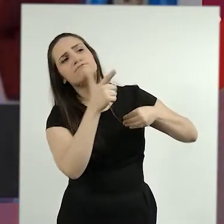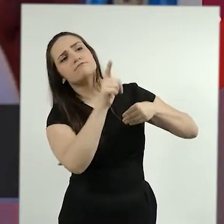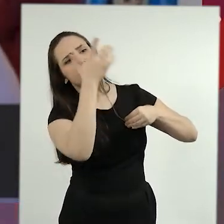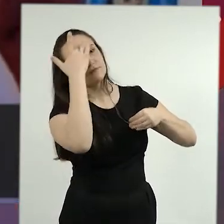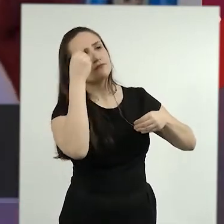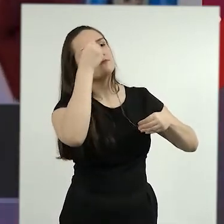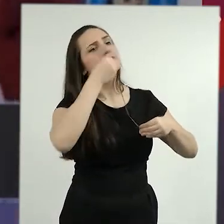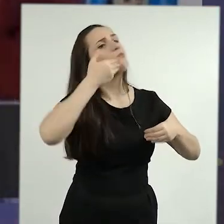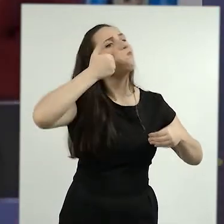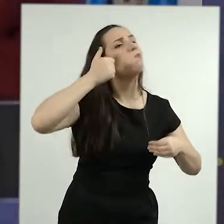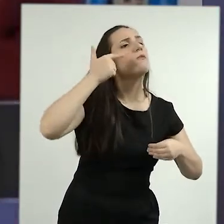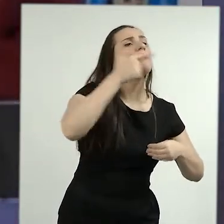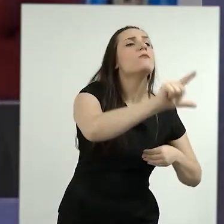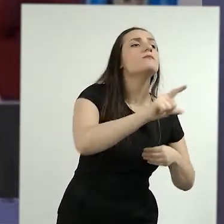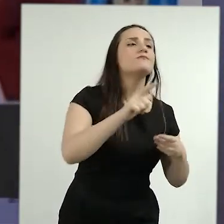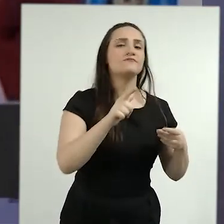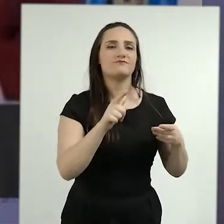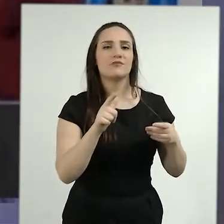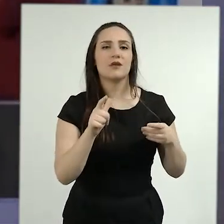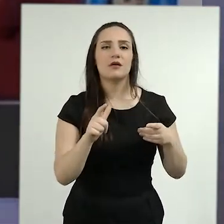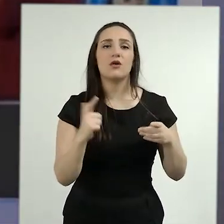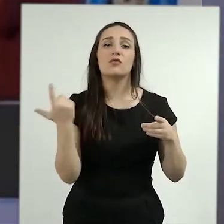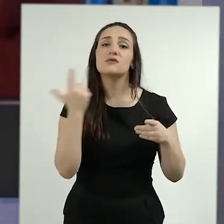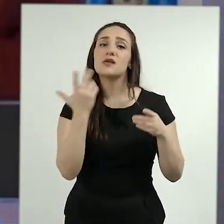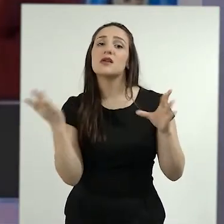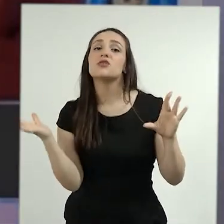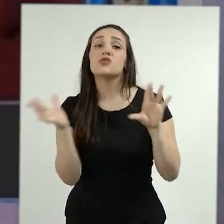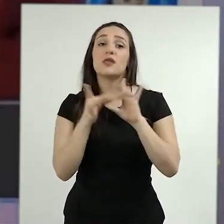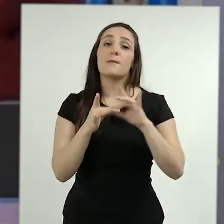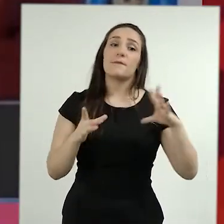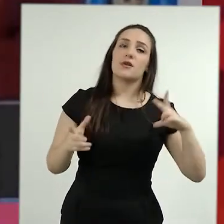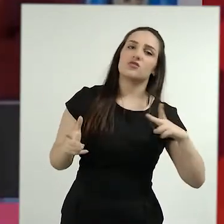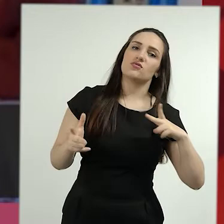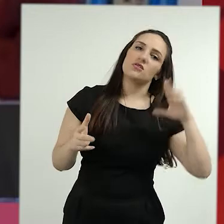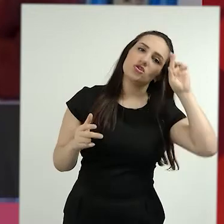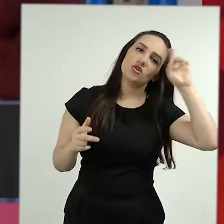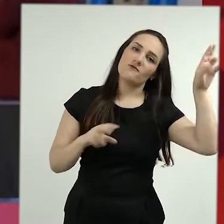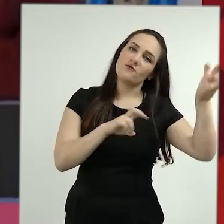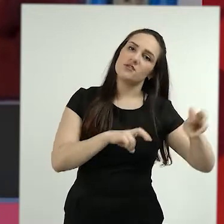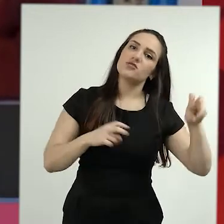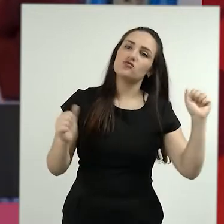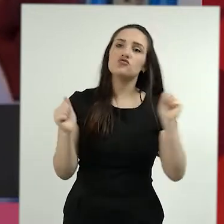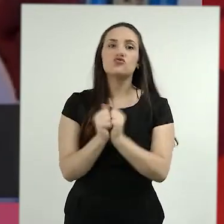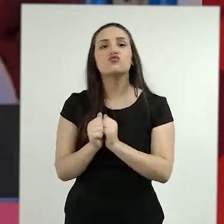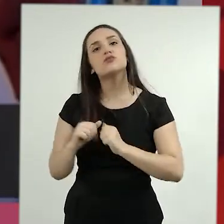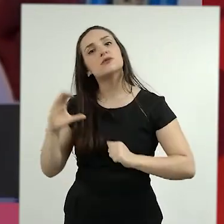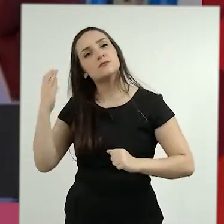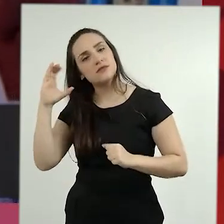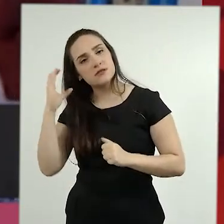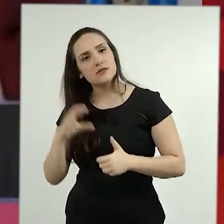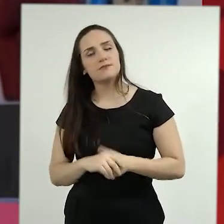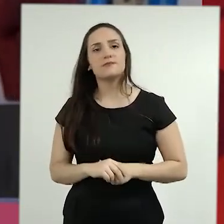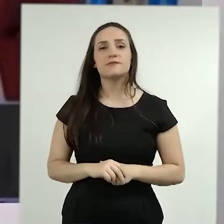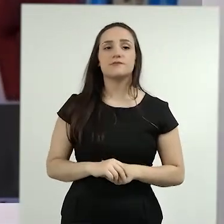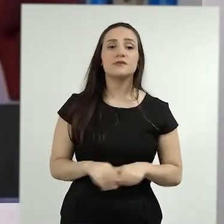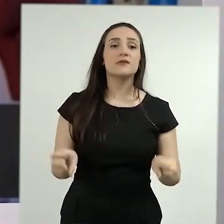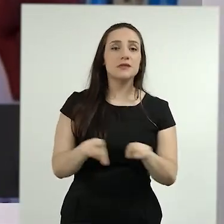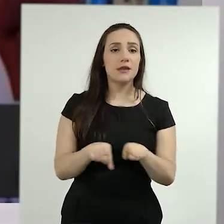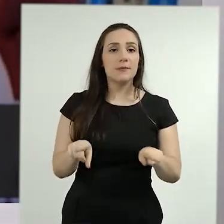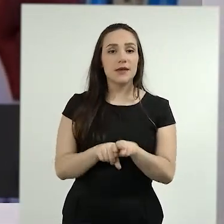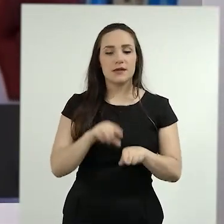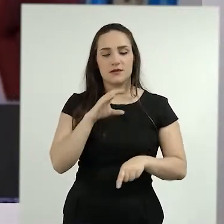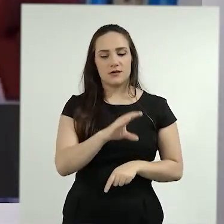relação ao nosso trabalho, com relação ao monitoramento das espécies e com o desenvolvimento de iniciativas, principalmente também no Cerrado,